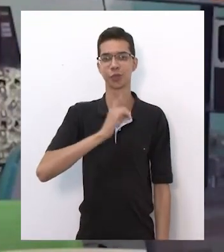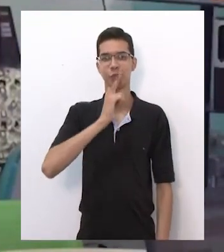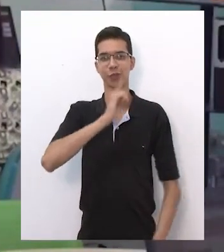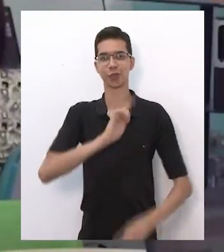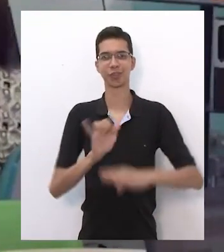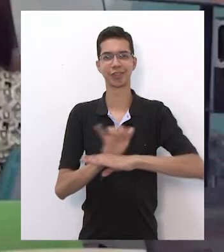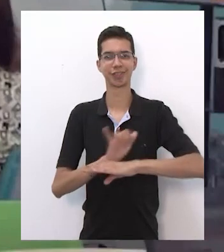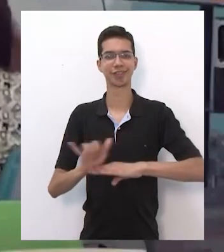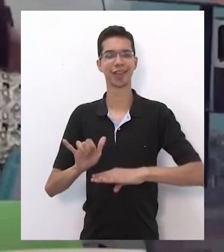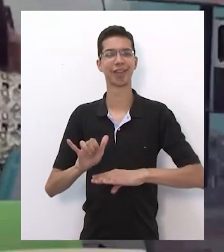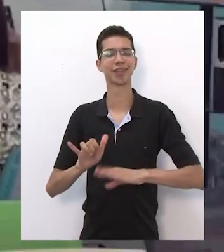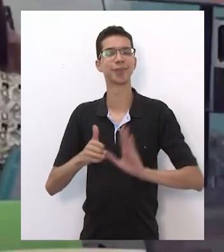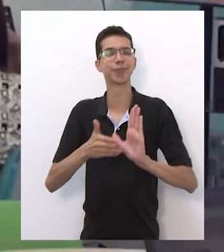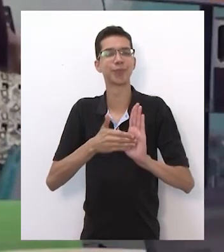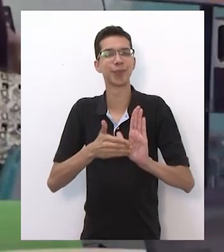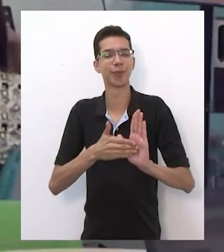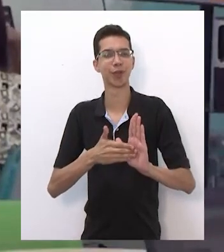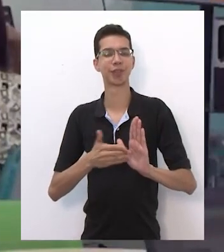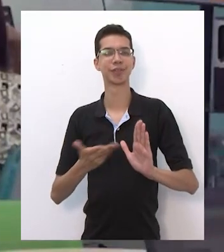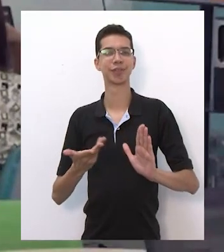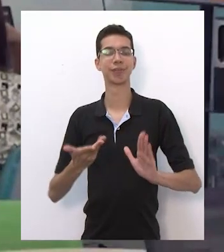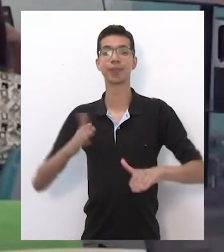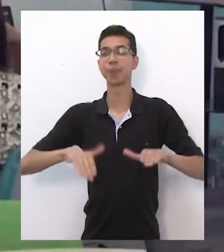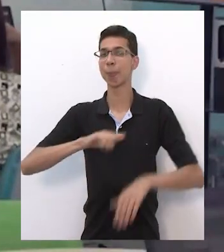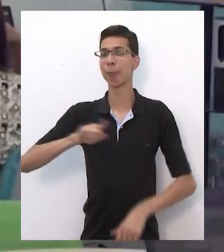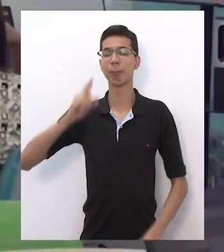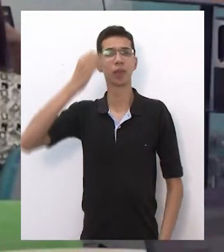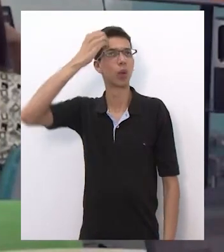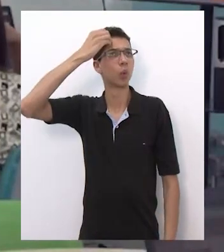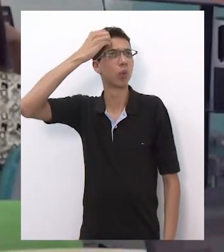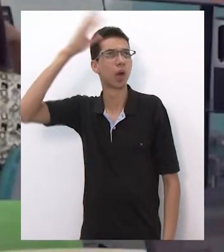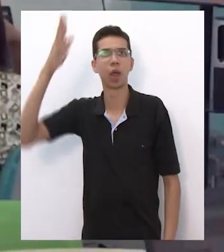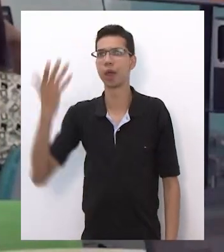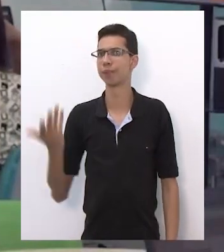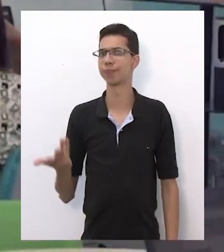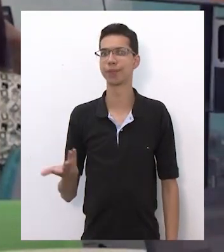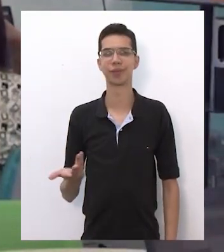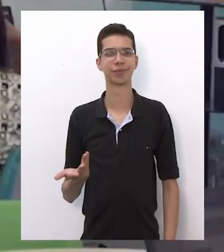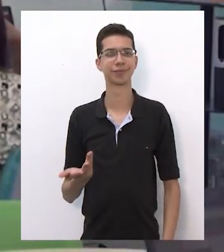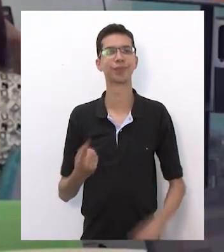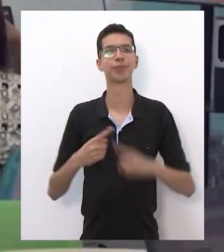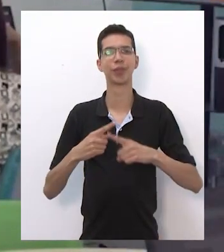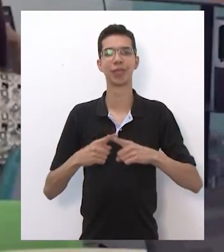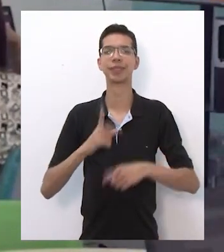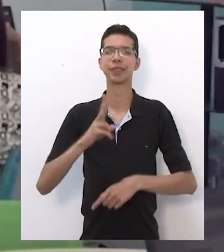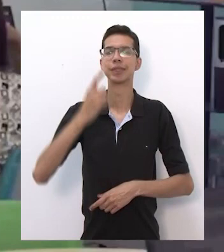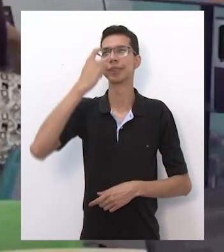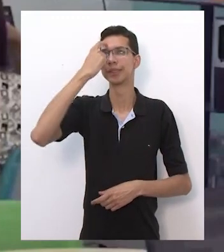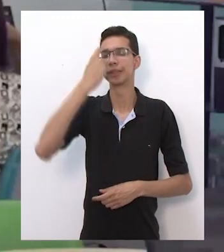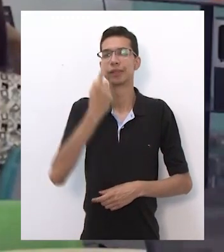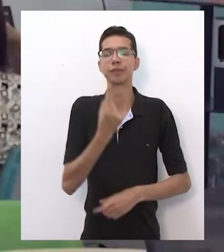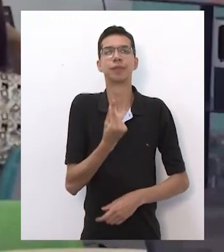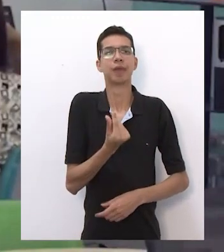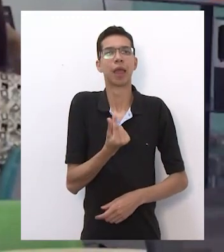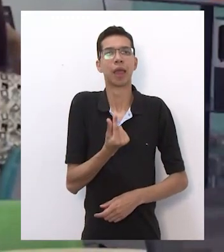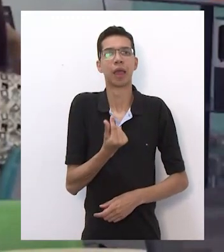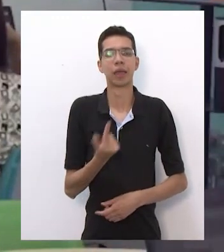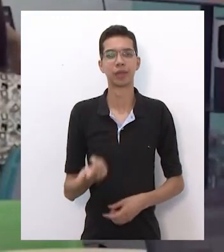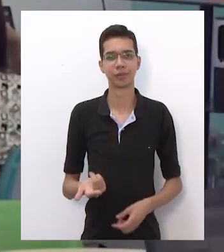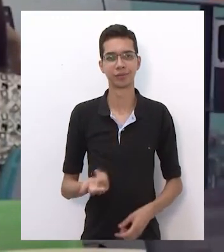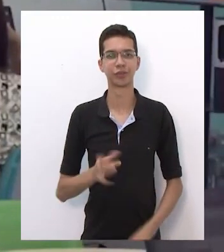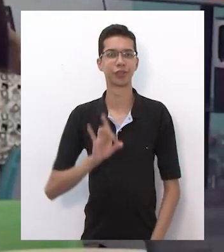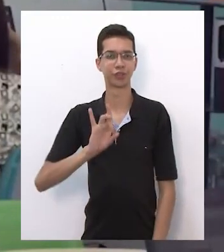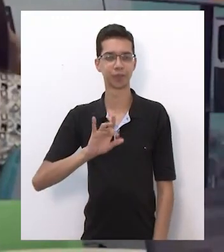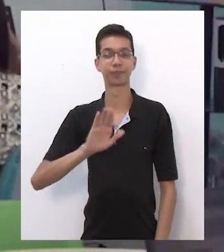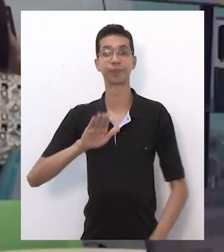recursos, aqueles que às vezes a gente nem se lembra que tem, né? Porque a gente fica muito preso no recurso financeiro quando a gente fala de recurso.